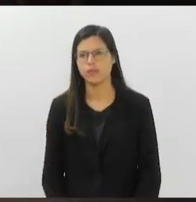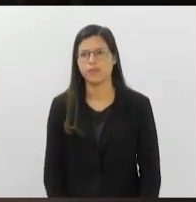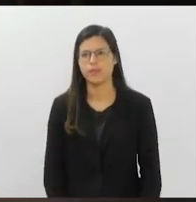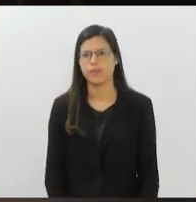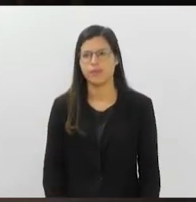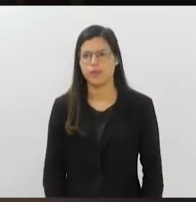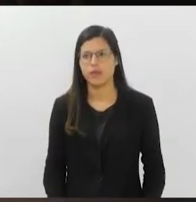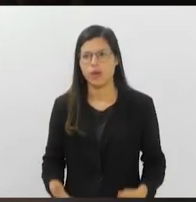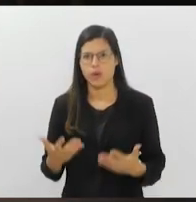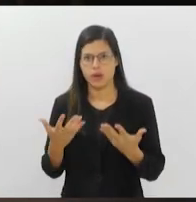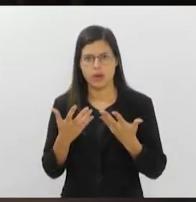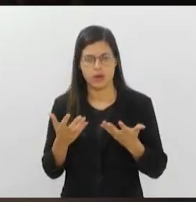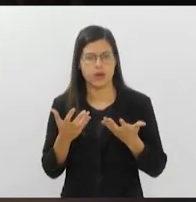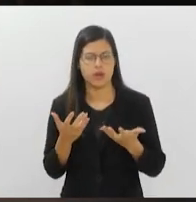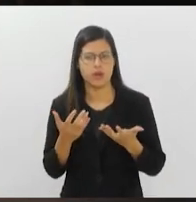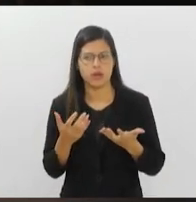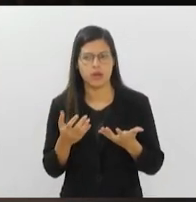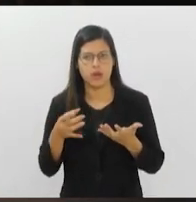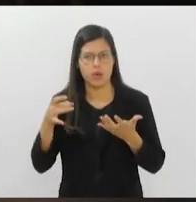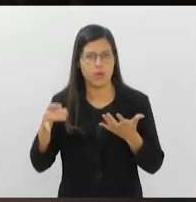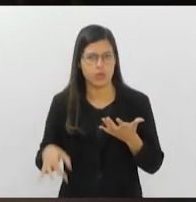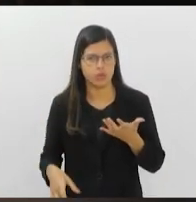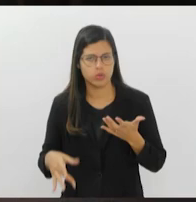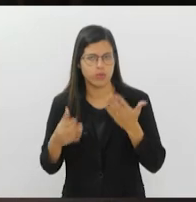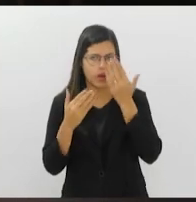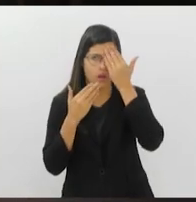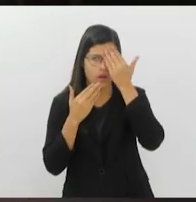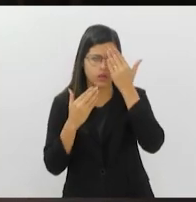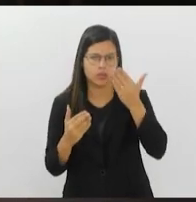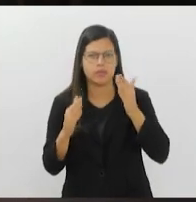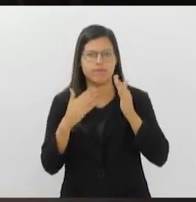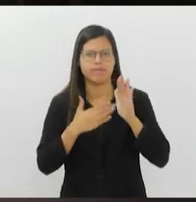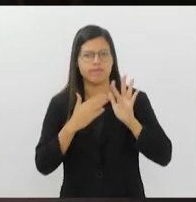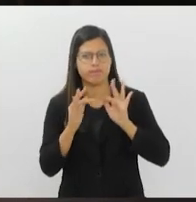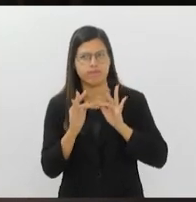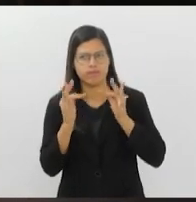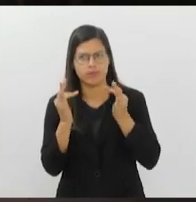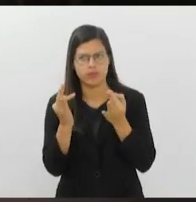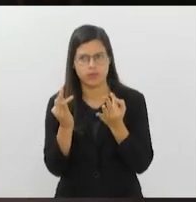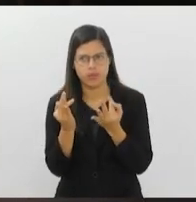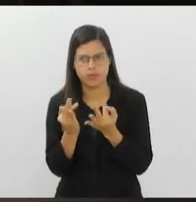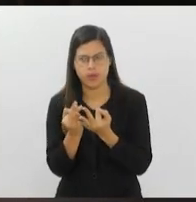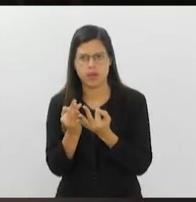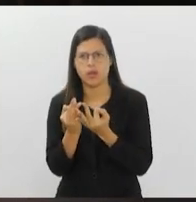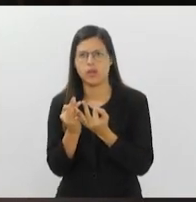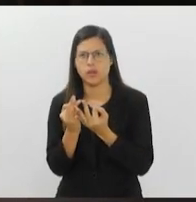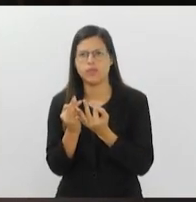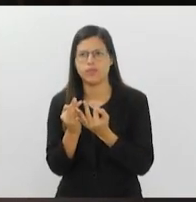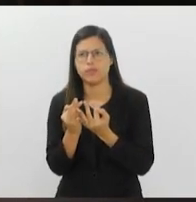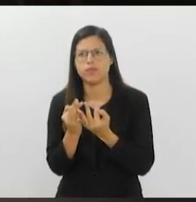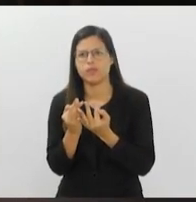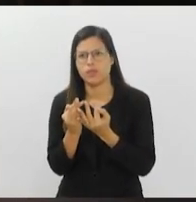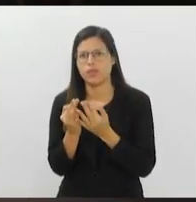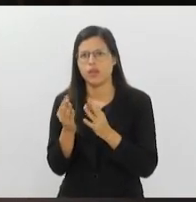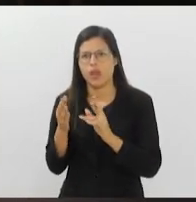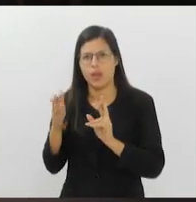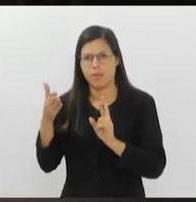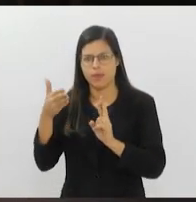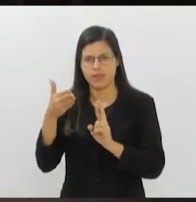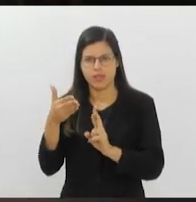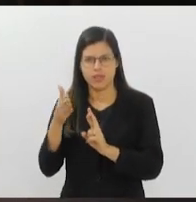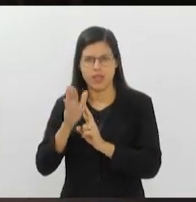Eu queria, por último, agradecer a minha família, representada aqui pela Denise Pamplona, que está